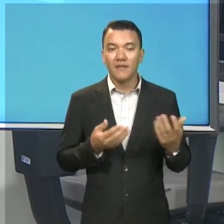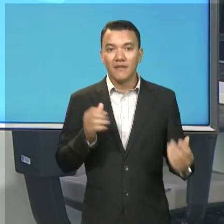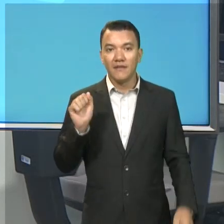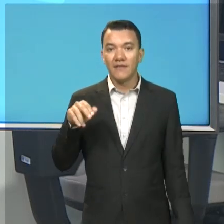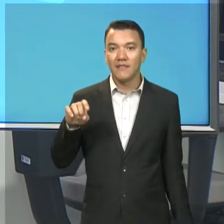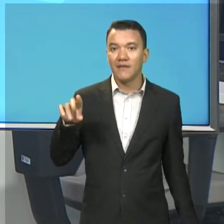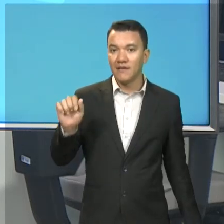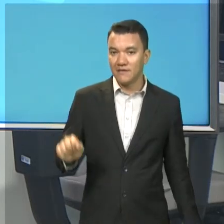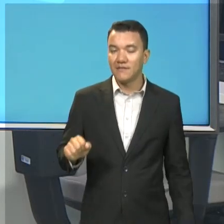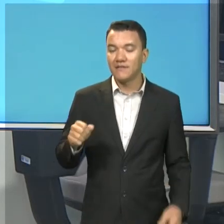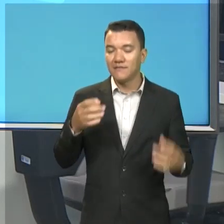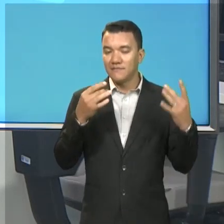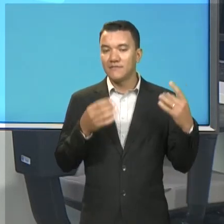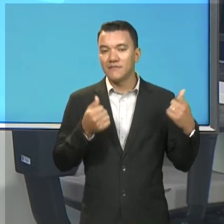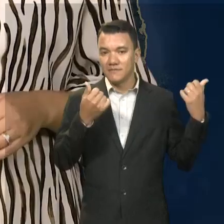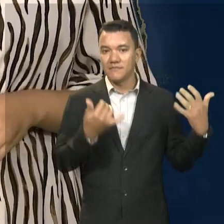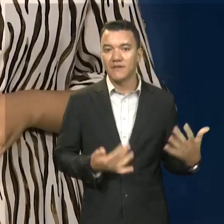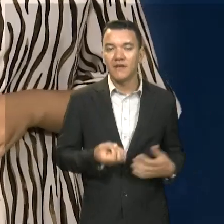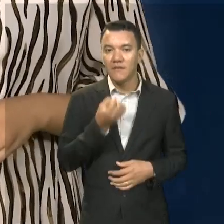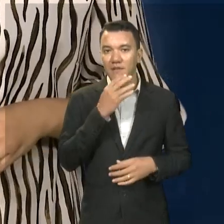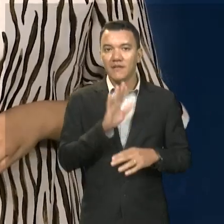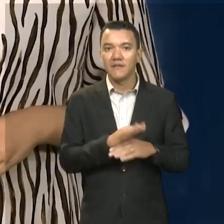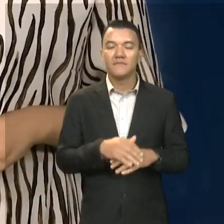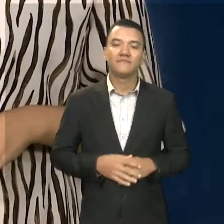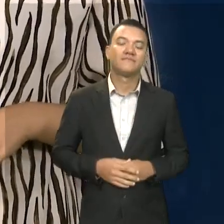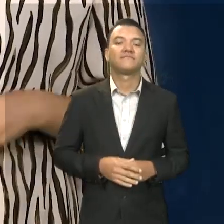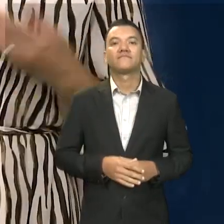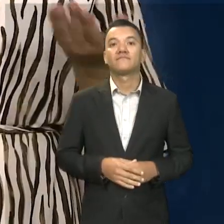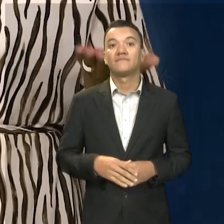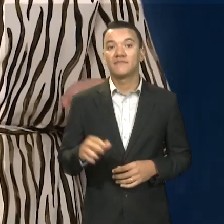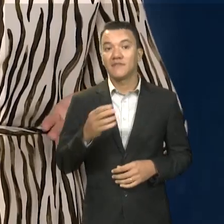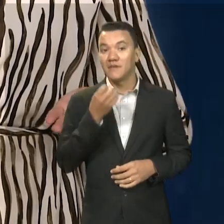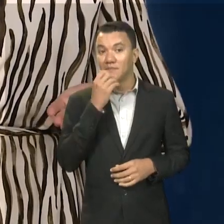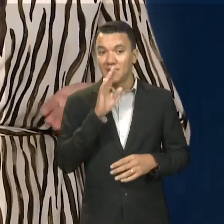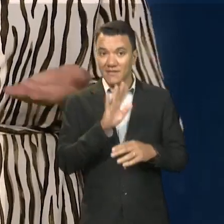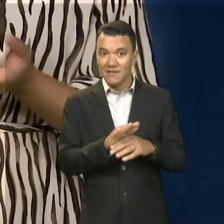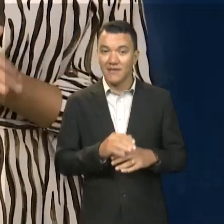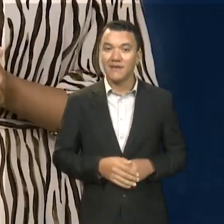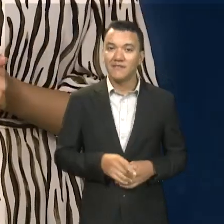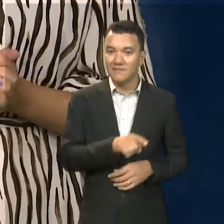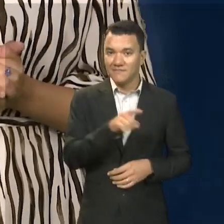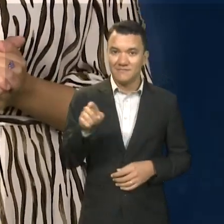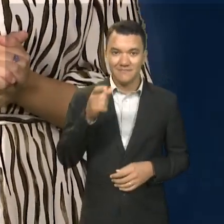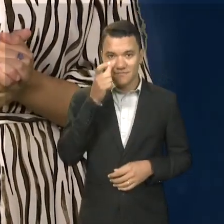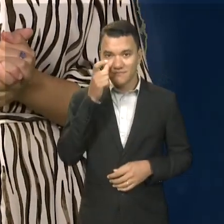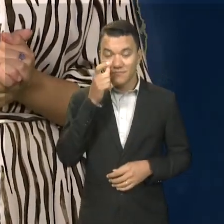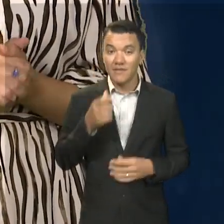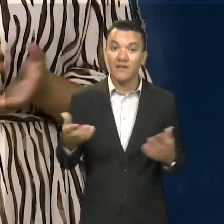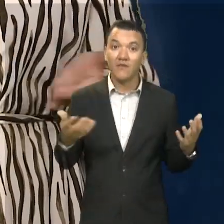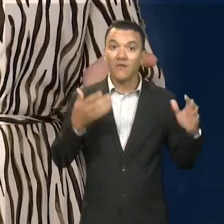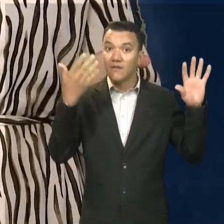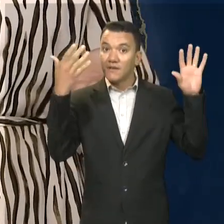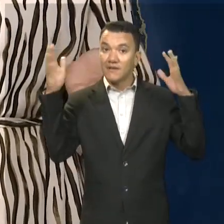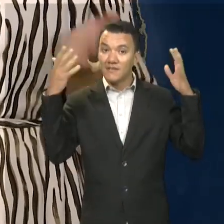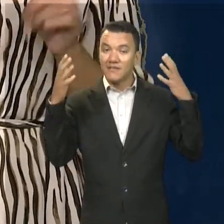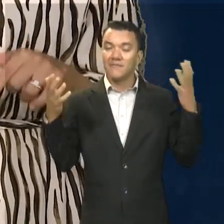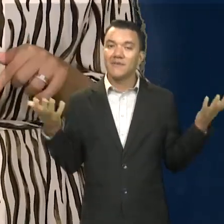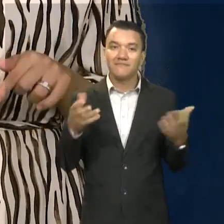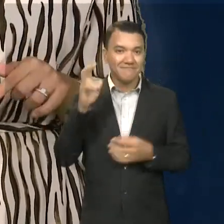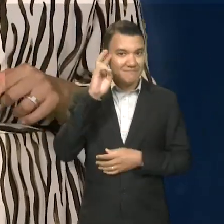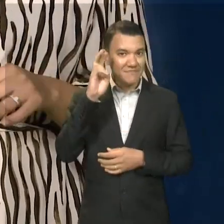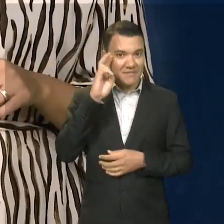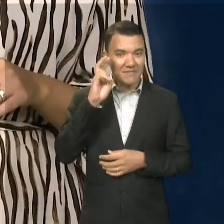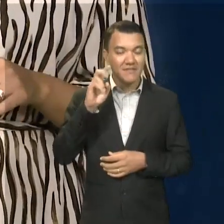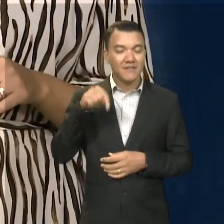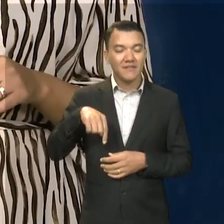os detalhes. Boa tarde, Ananda. Boa tarde, Ronald. Boa tarde para você. Vamos à previsão do tempo para essa quinta-feira aqui